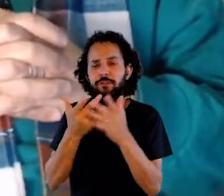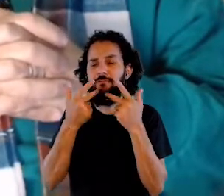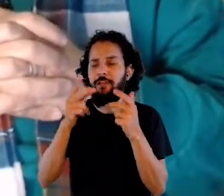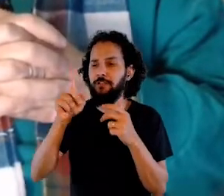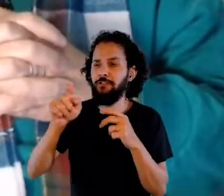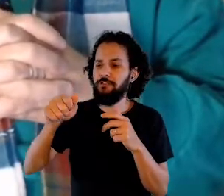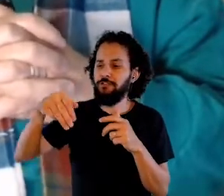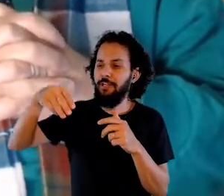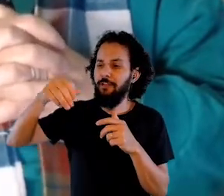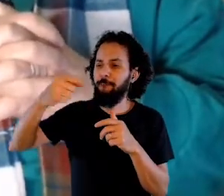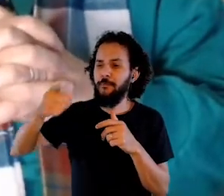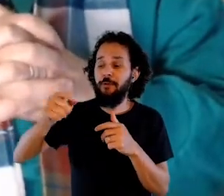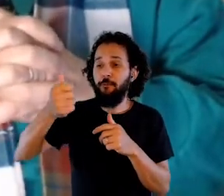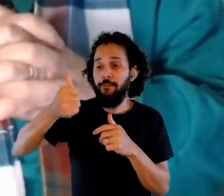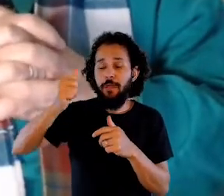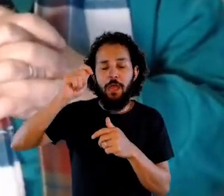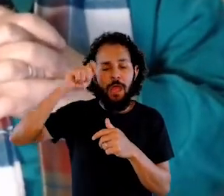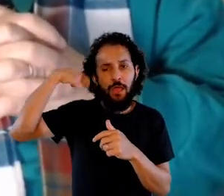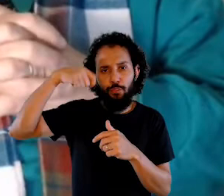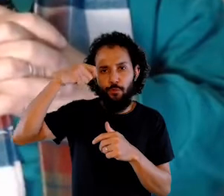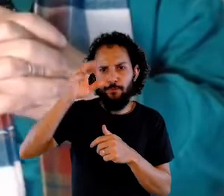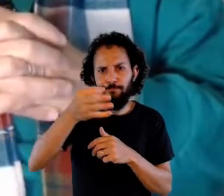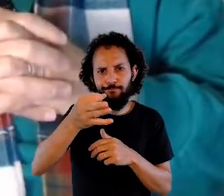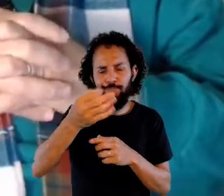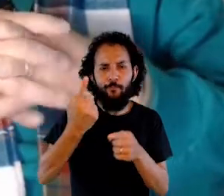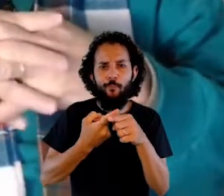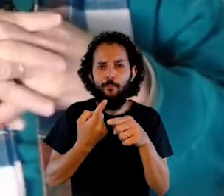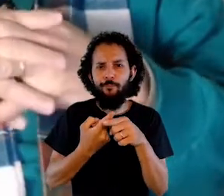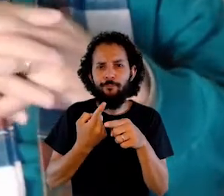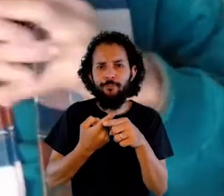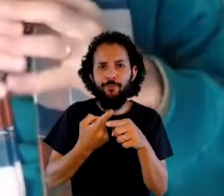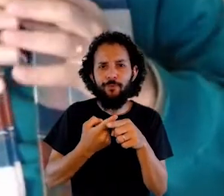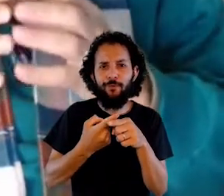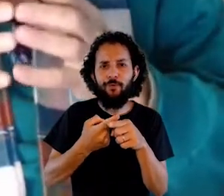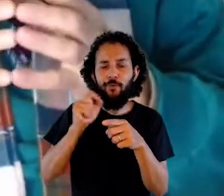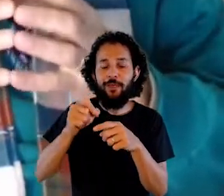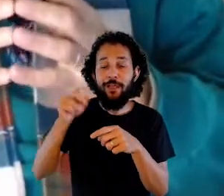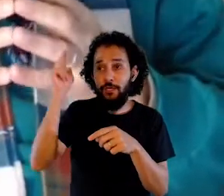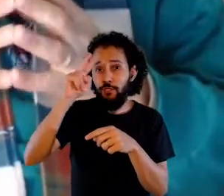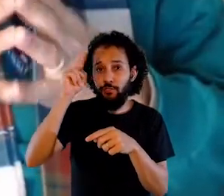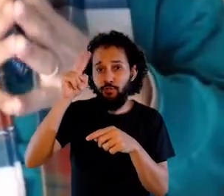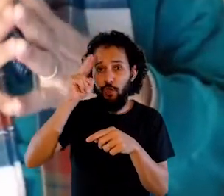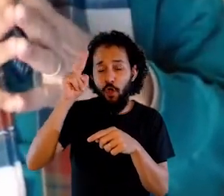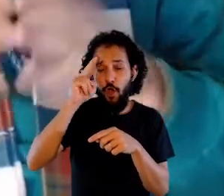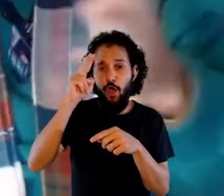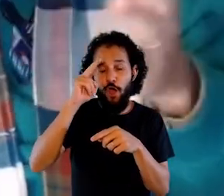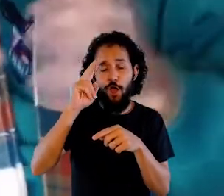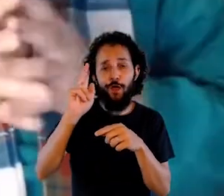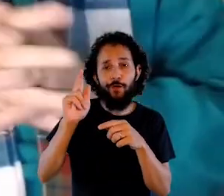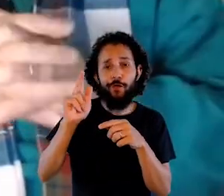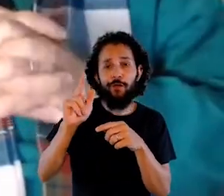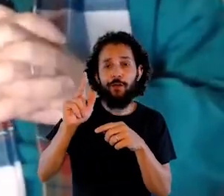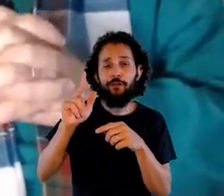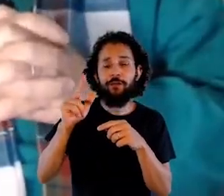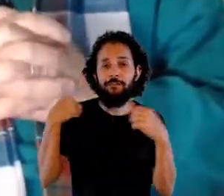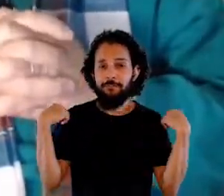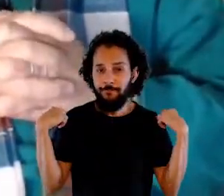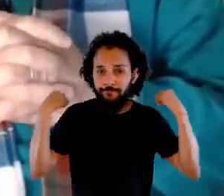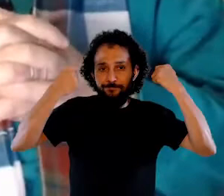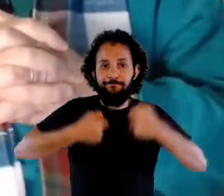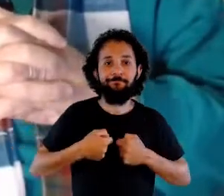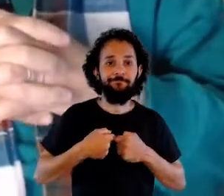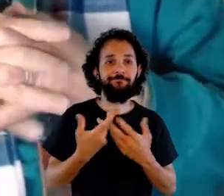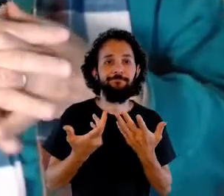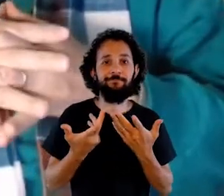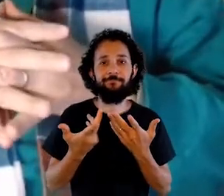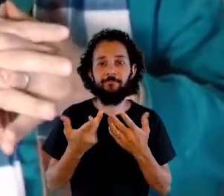ator, né, porque ele levava histórias, né, vestia, enfim, máscaras, se